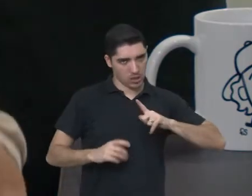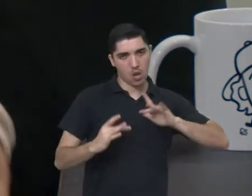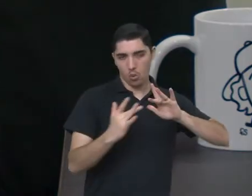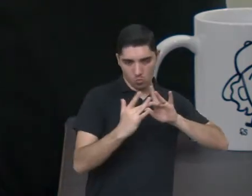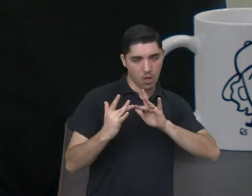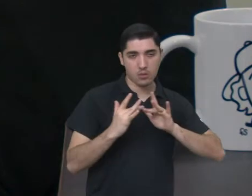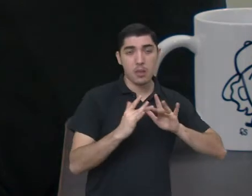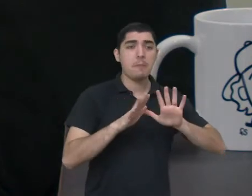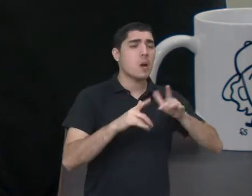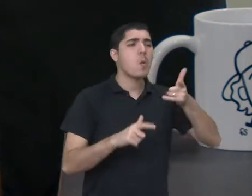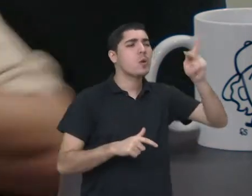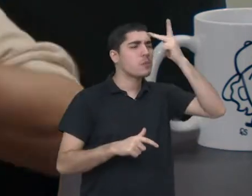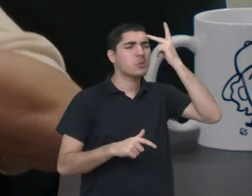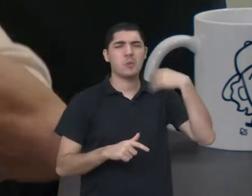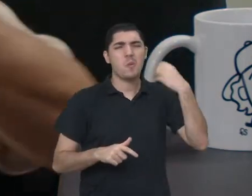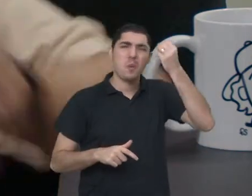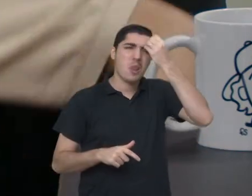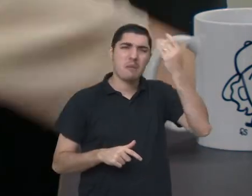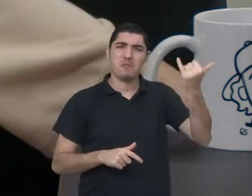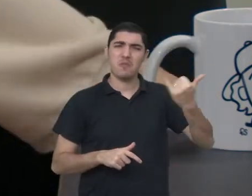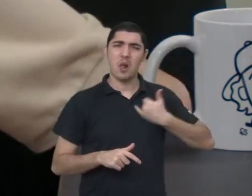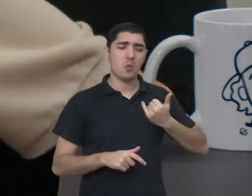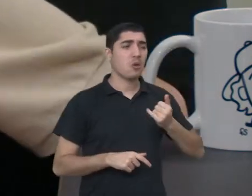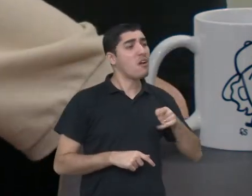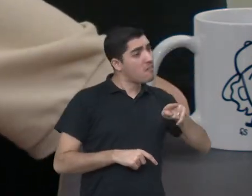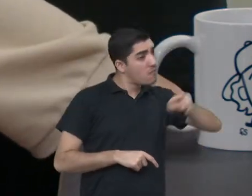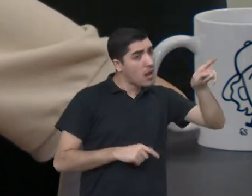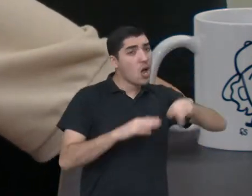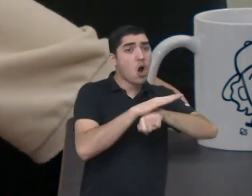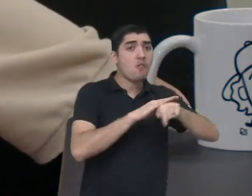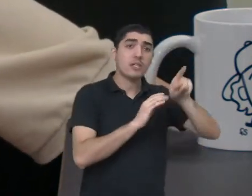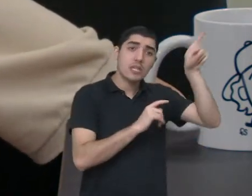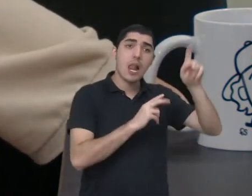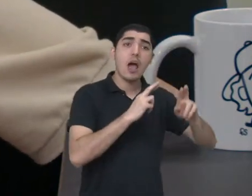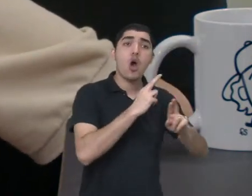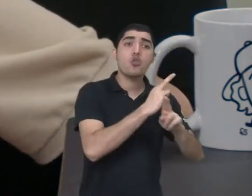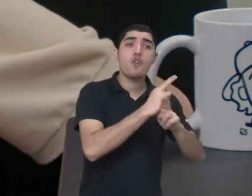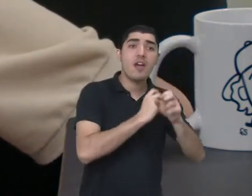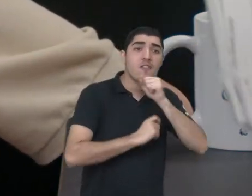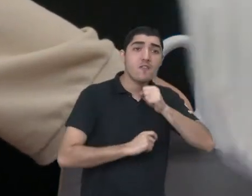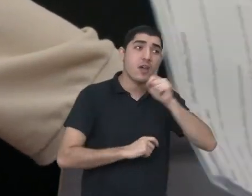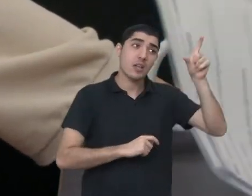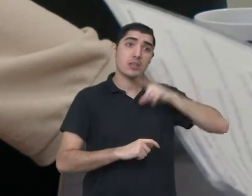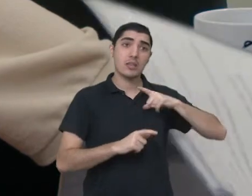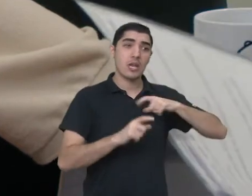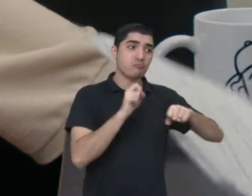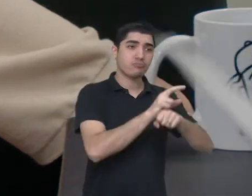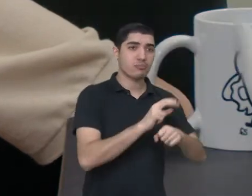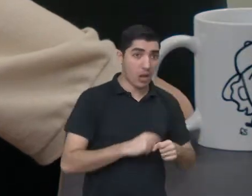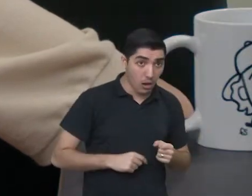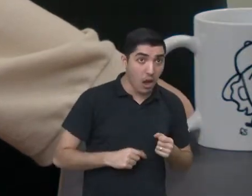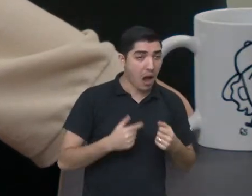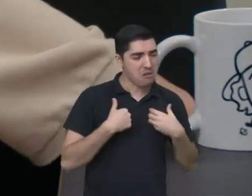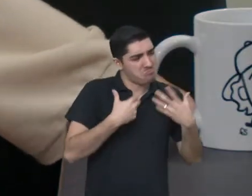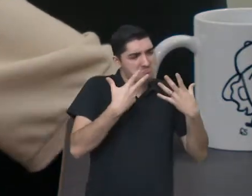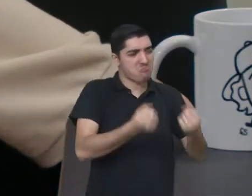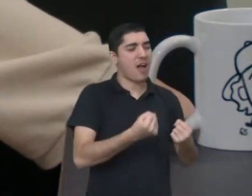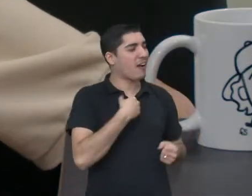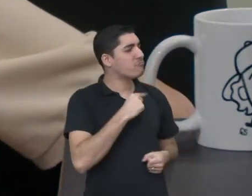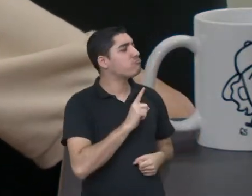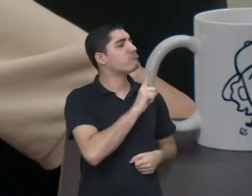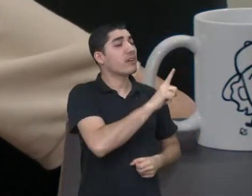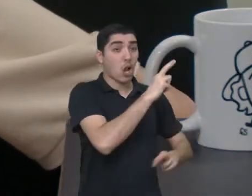número limitado de repórteres. Naquela época não tinha nada, não tinha. Entrava, você frequentava o vestiário de jogadores. Tem até